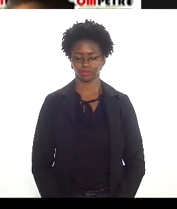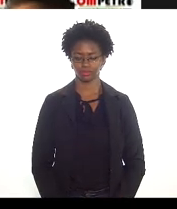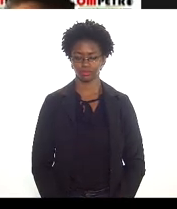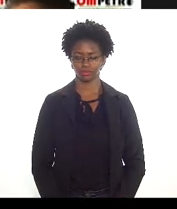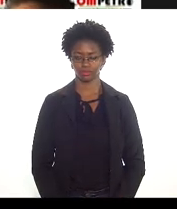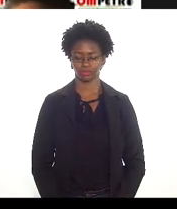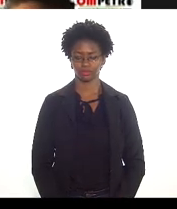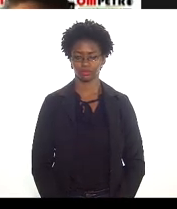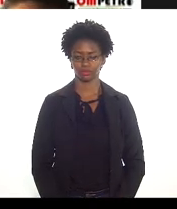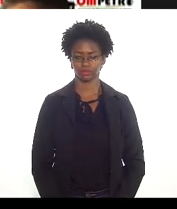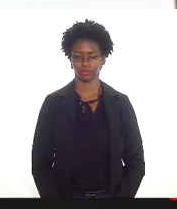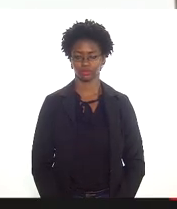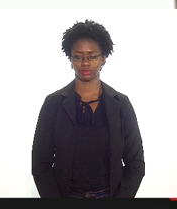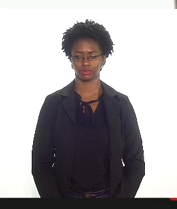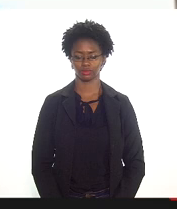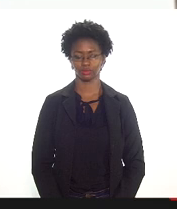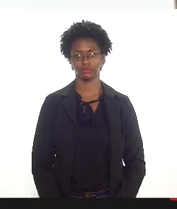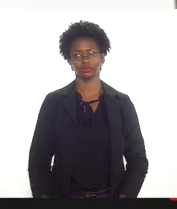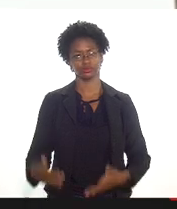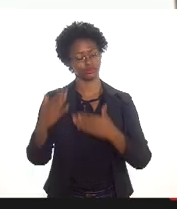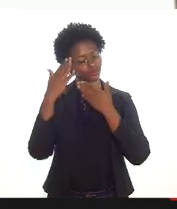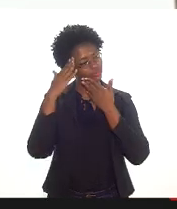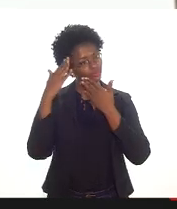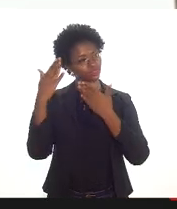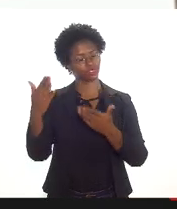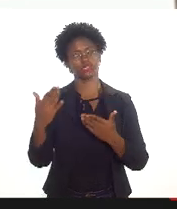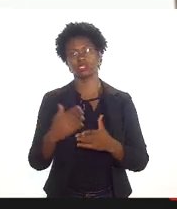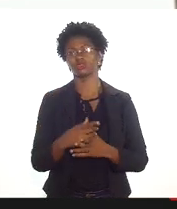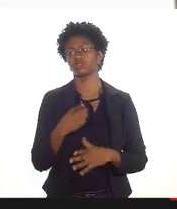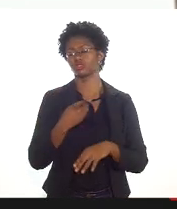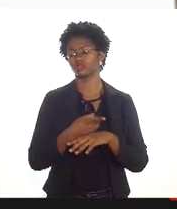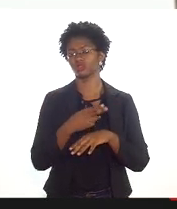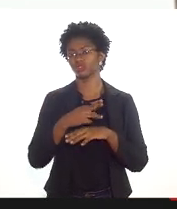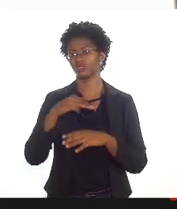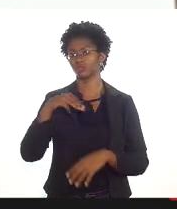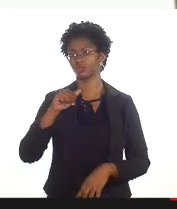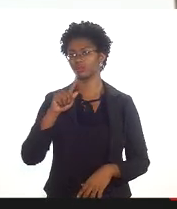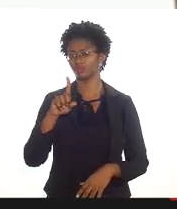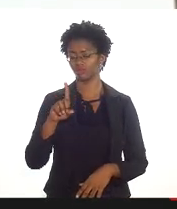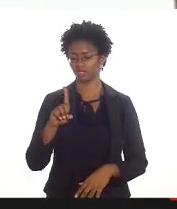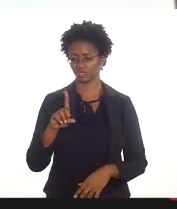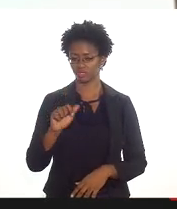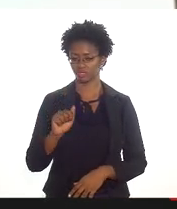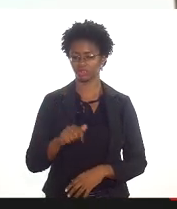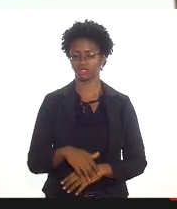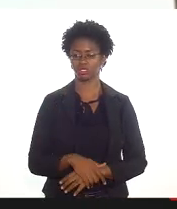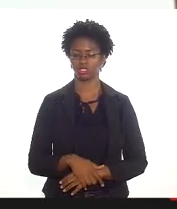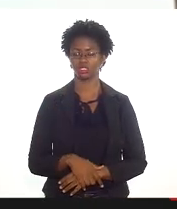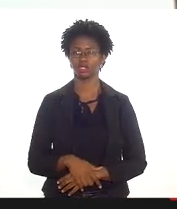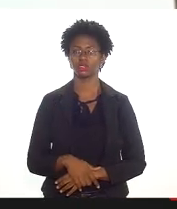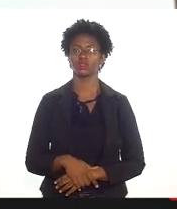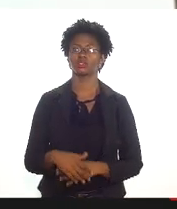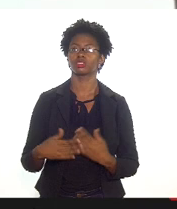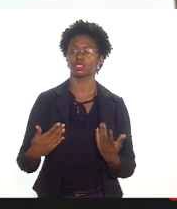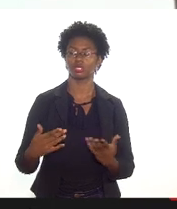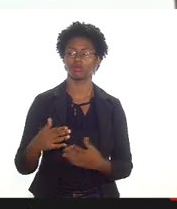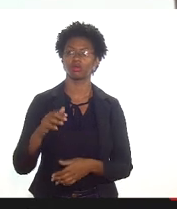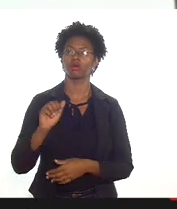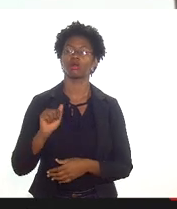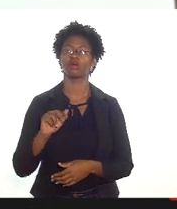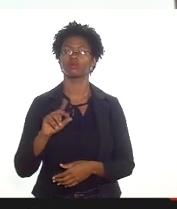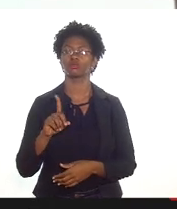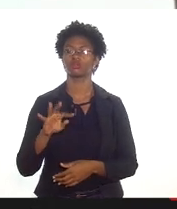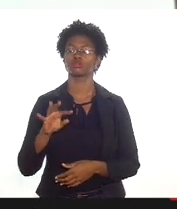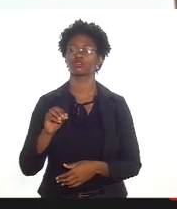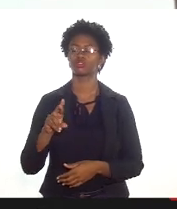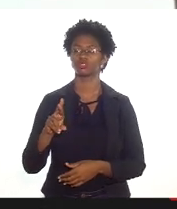Obrigado, doutora Magda. Arguo ao representante do Sinfrege, auditor Alexandre, se tem alguma questão a